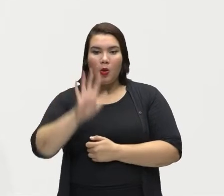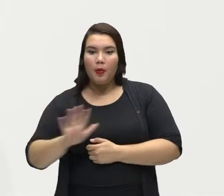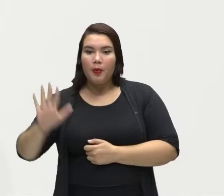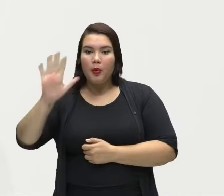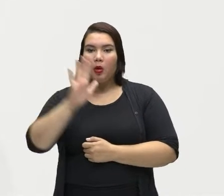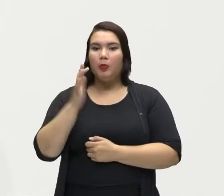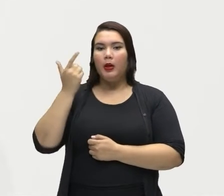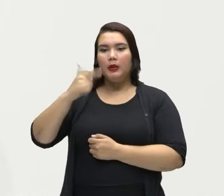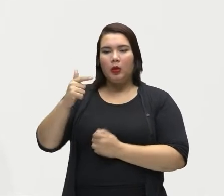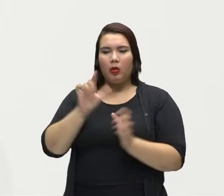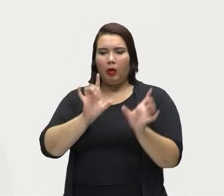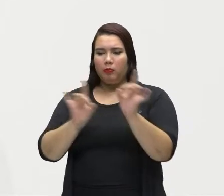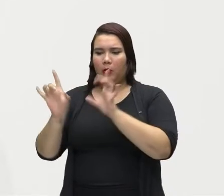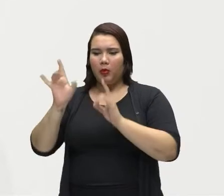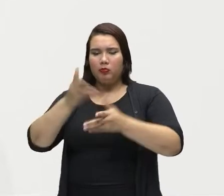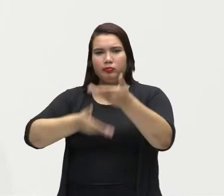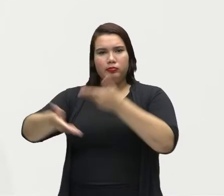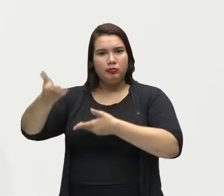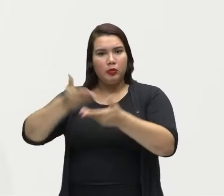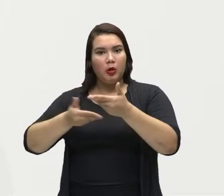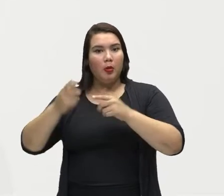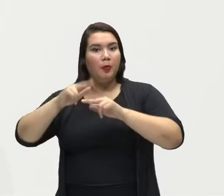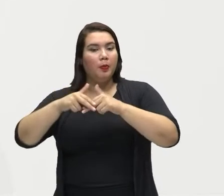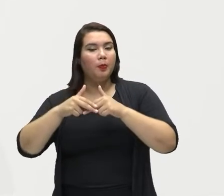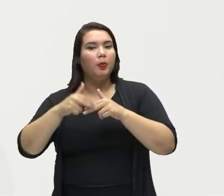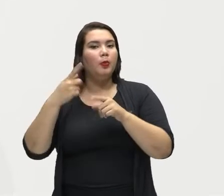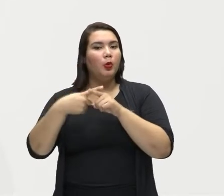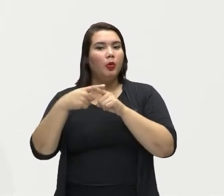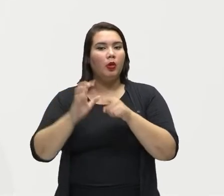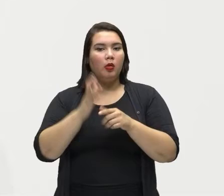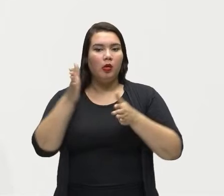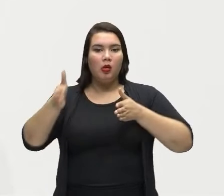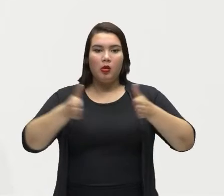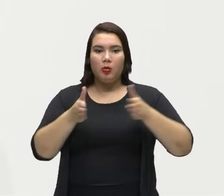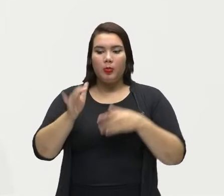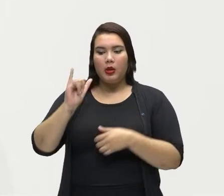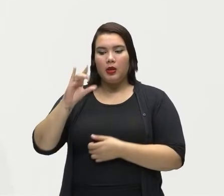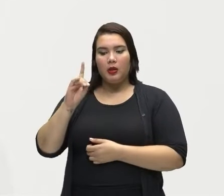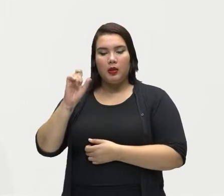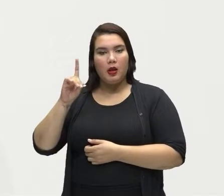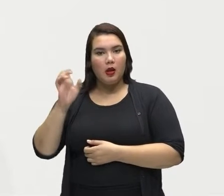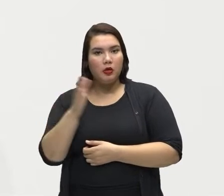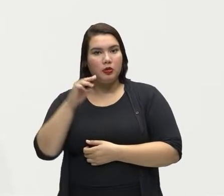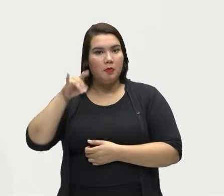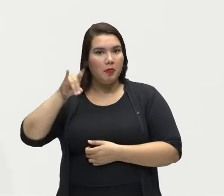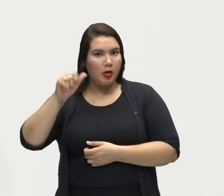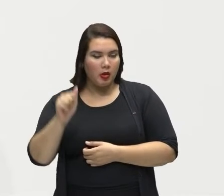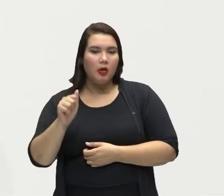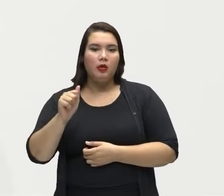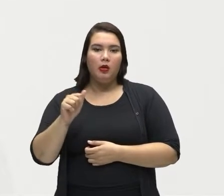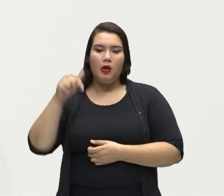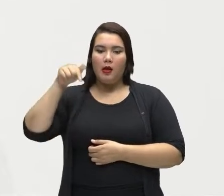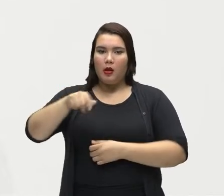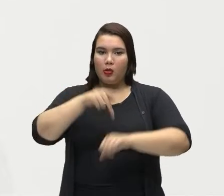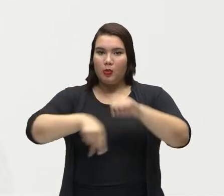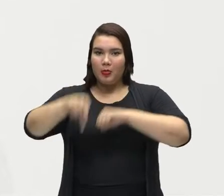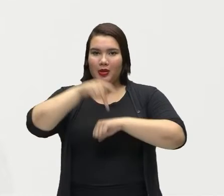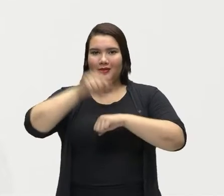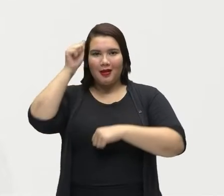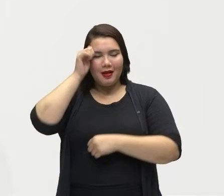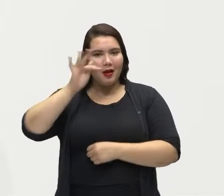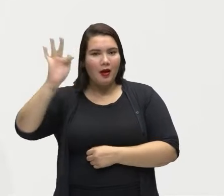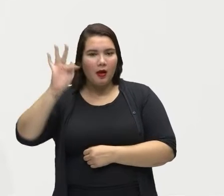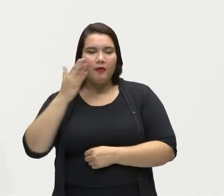essa atividade comercial por causa da Idade Média que nós estamos vivendo ali, viu? Aqui no continente africano, a gente vai ver